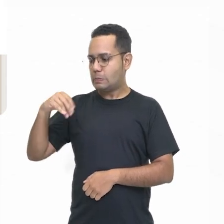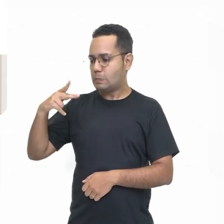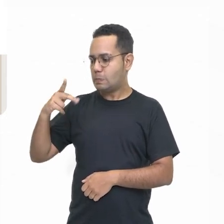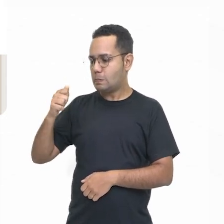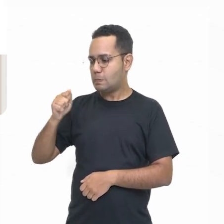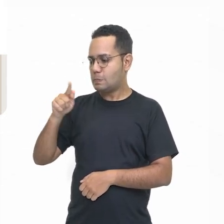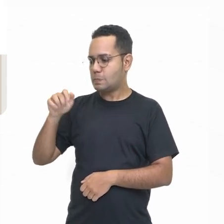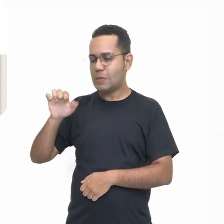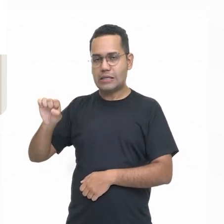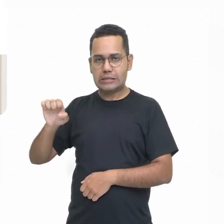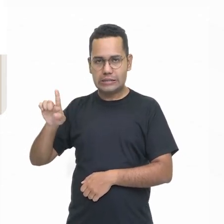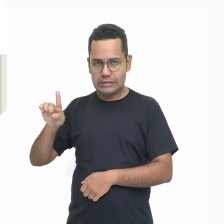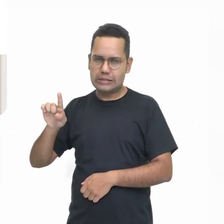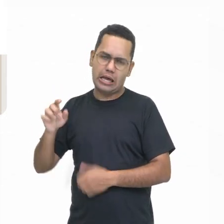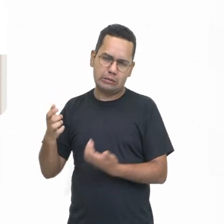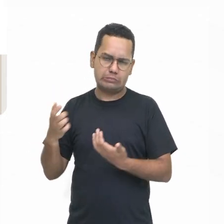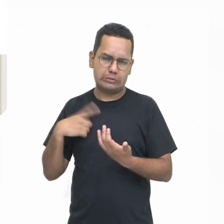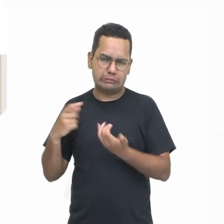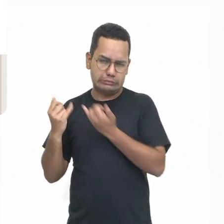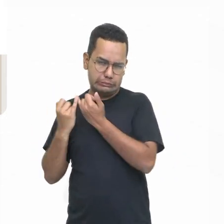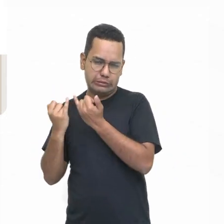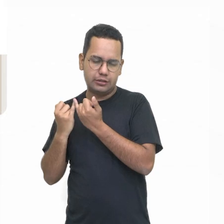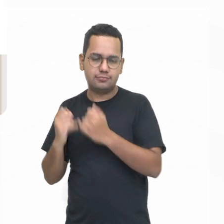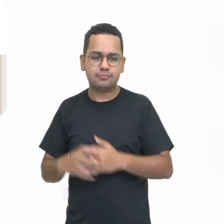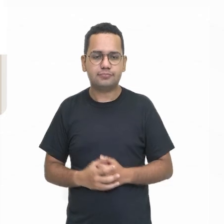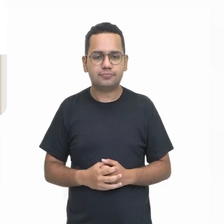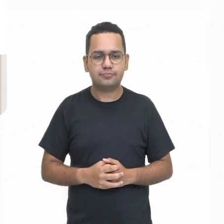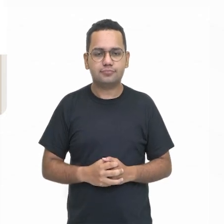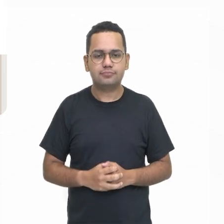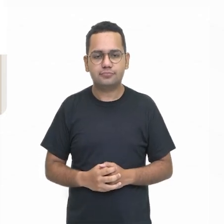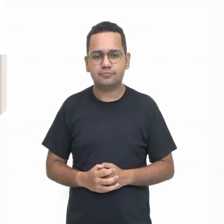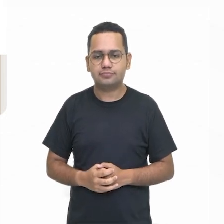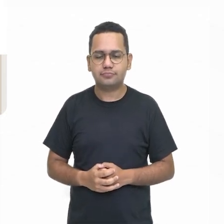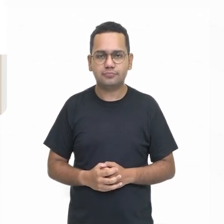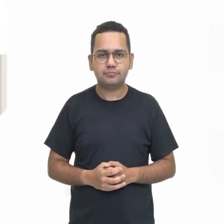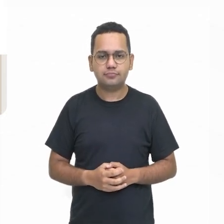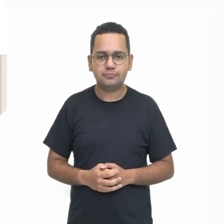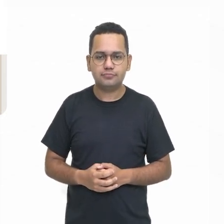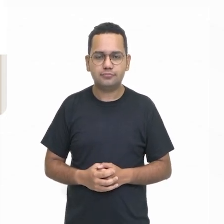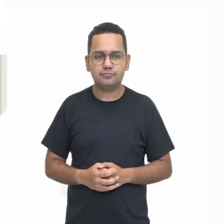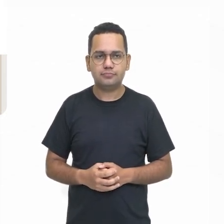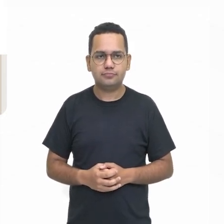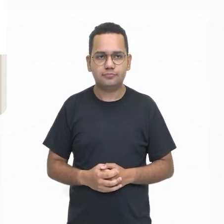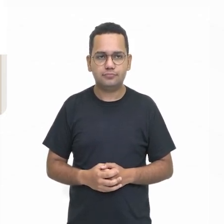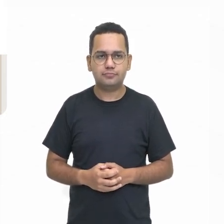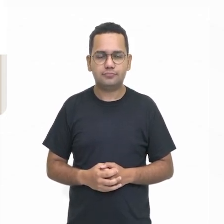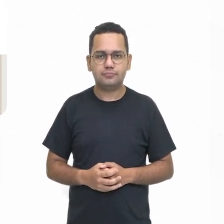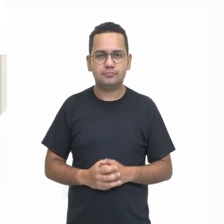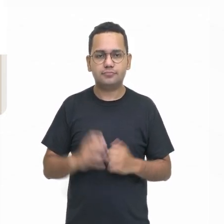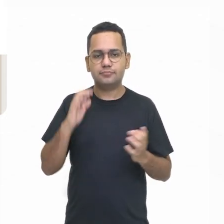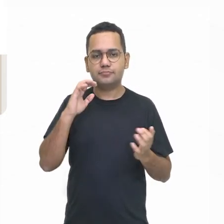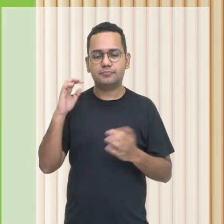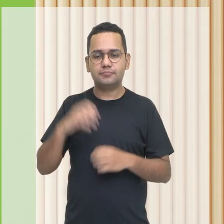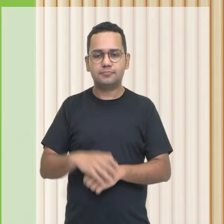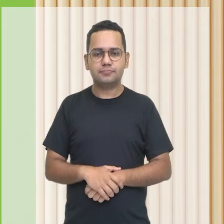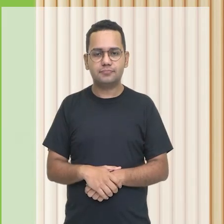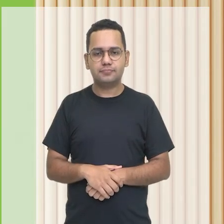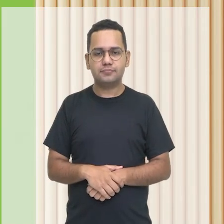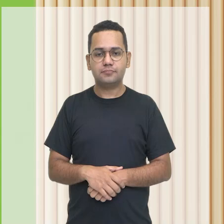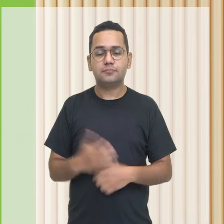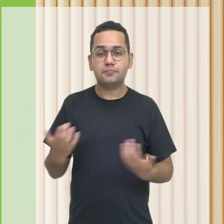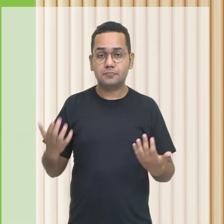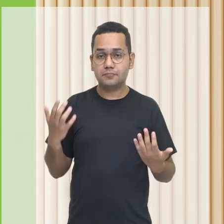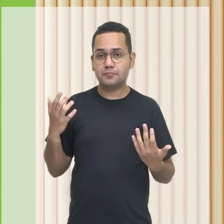evidência, né, essas dicas, vamos dizer assim, né, de como os antropóides, os